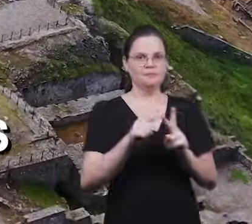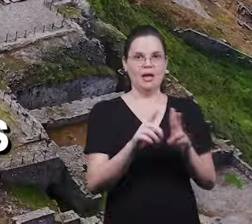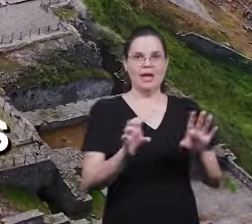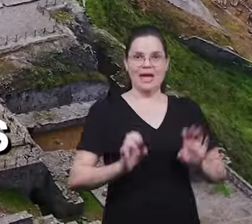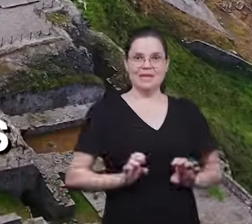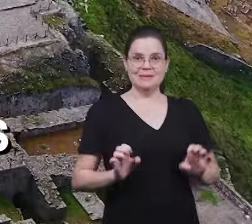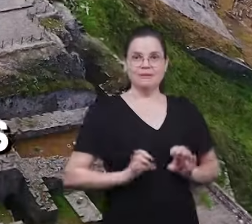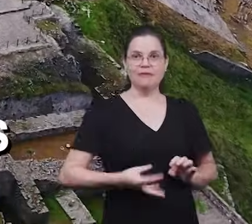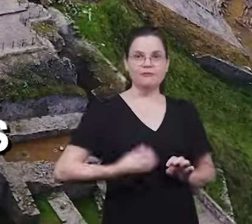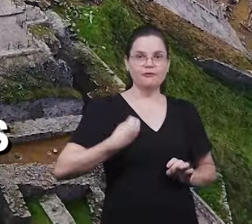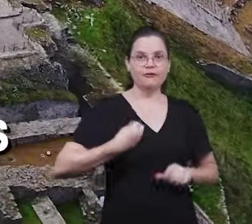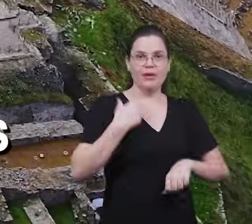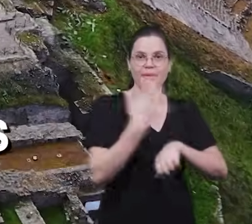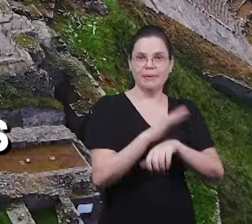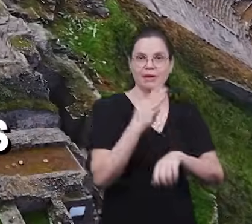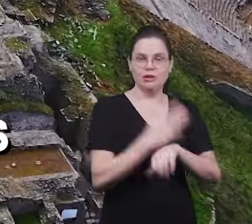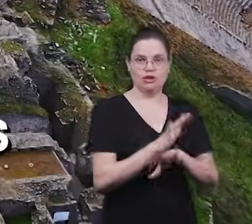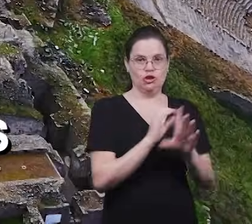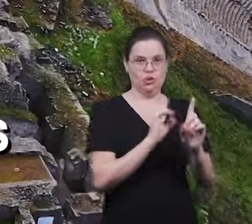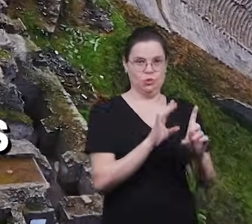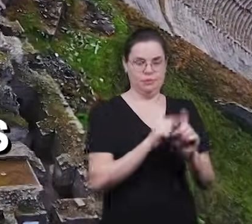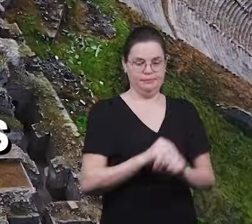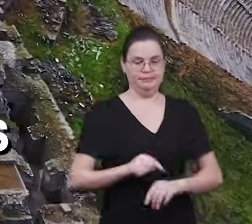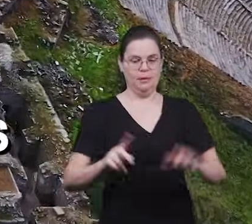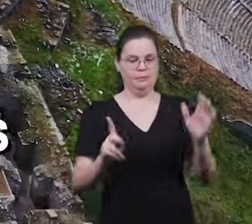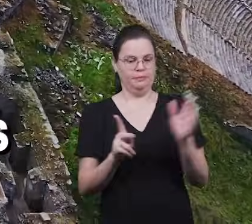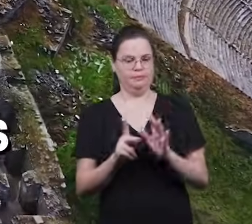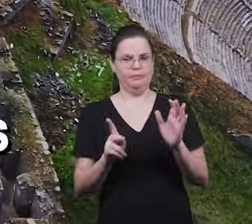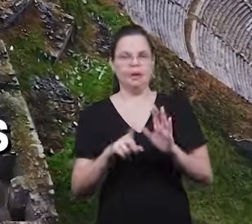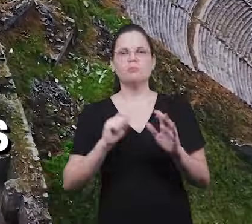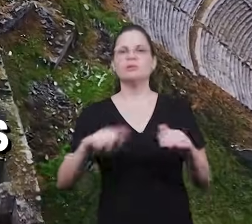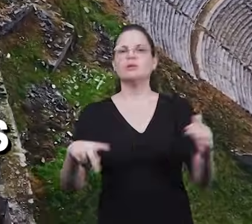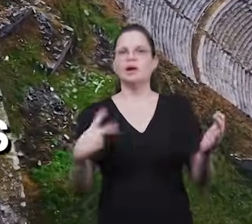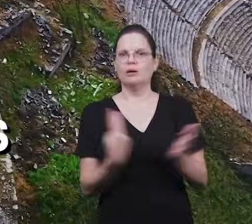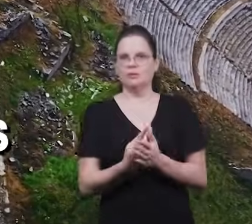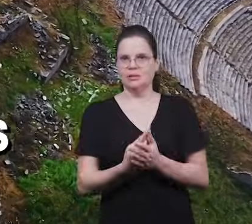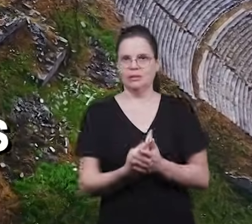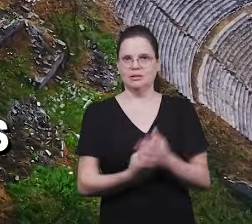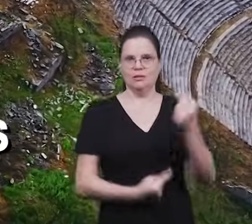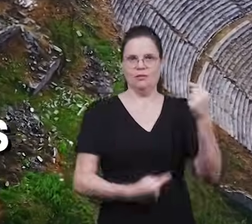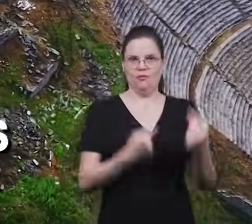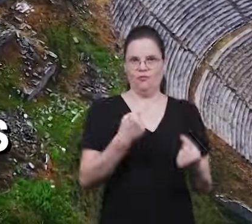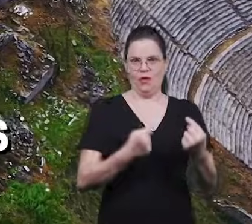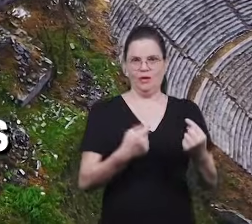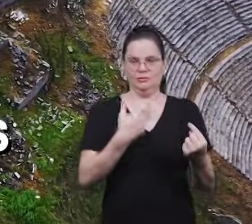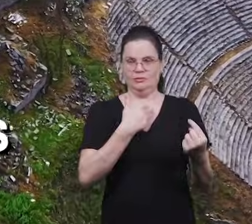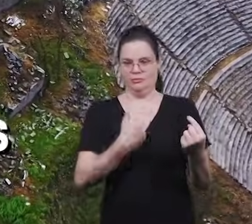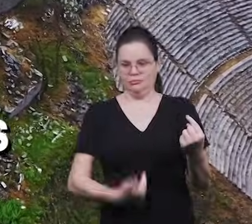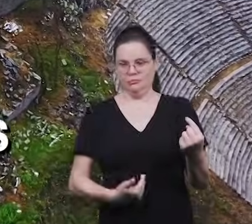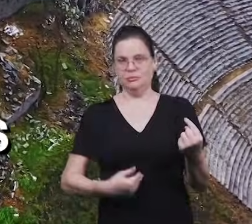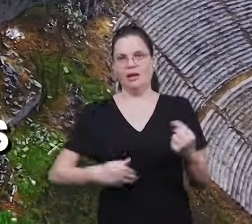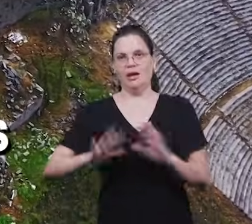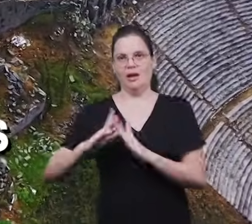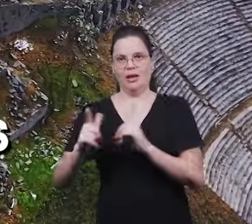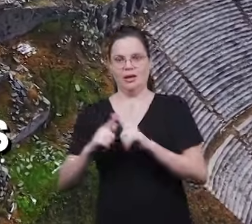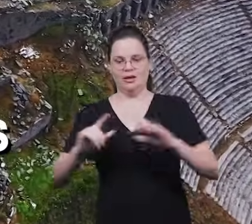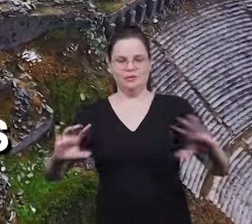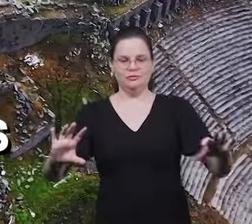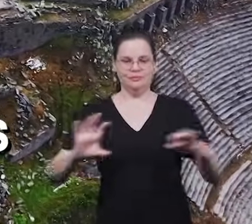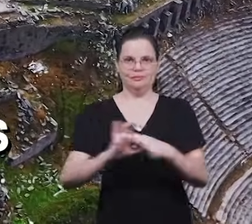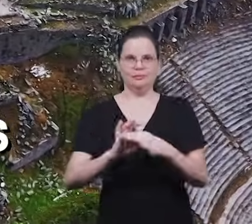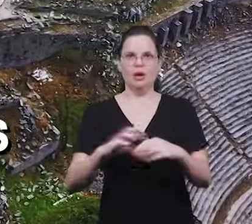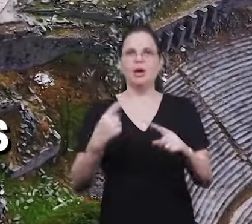física. Mas agora em Pérgamo o que vai acontecer? Vai haver uma união. Por isso exatamente a palavra Pérgamo é uma palavra ligada a casamento. A